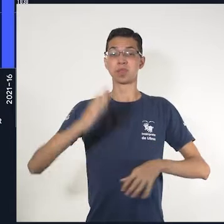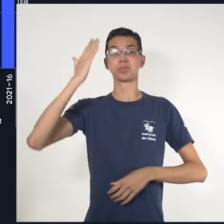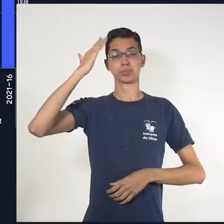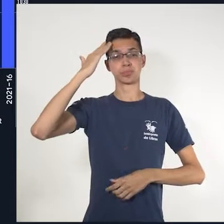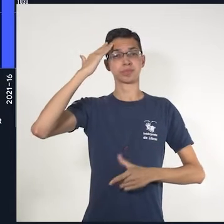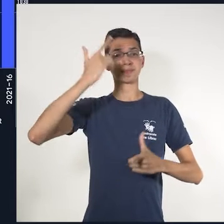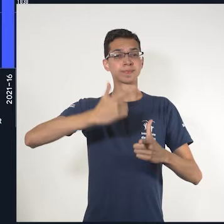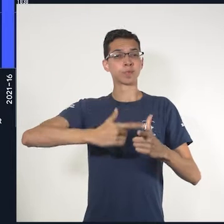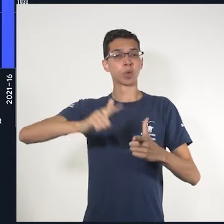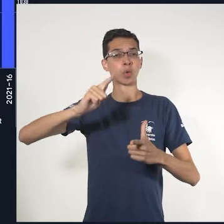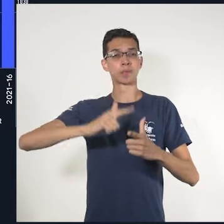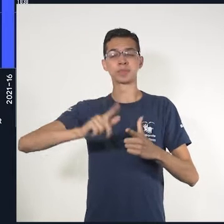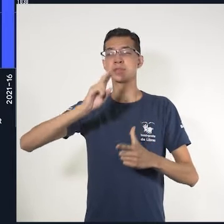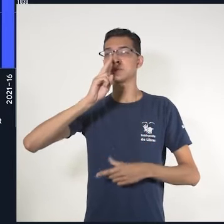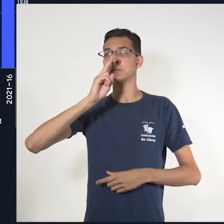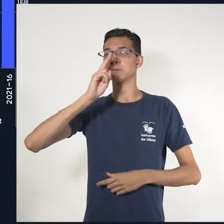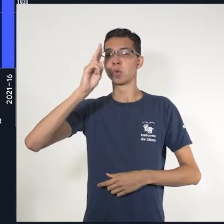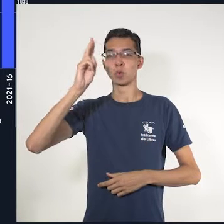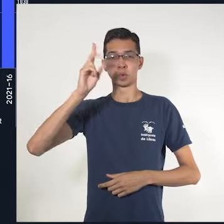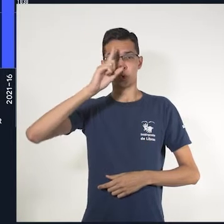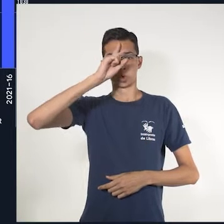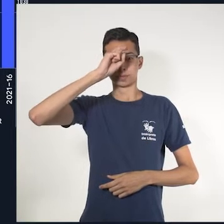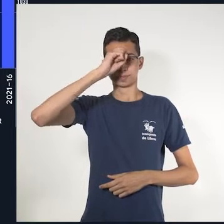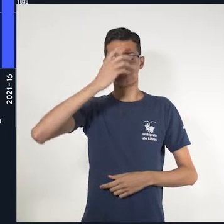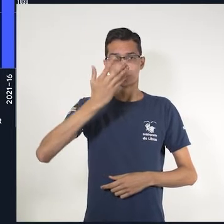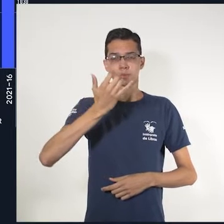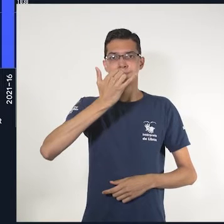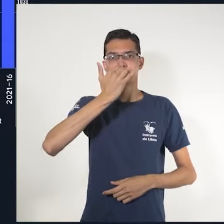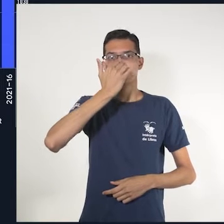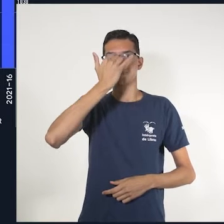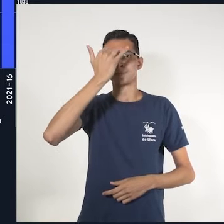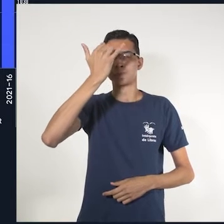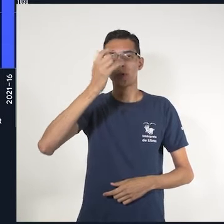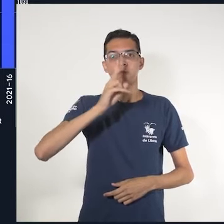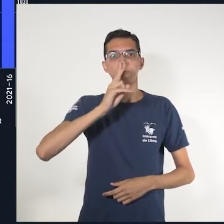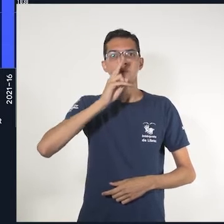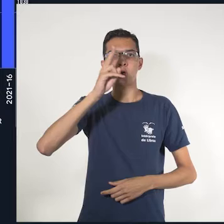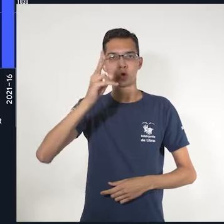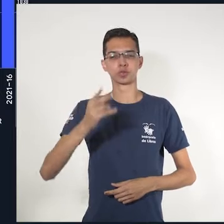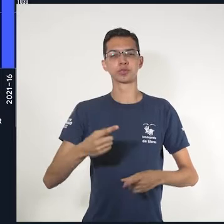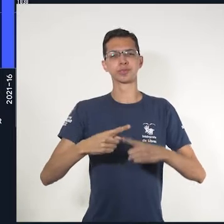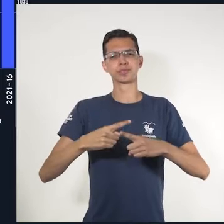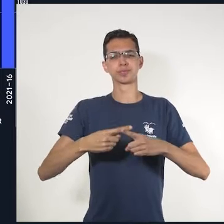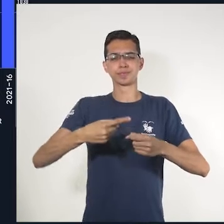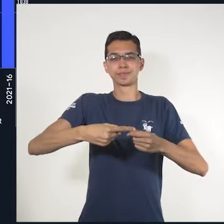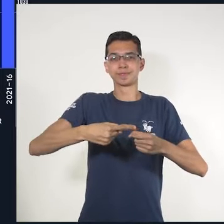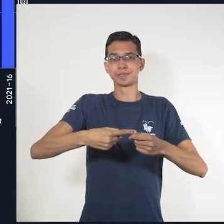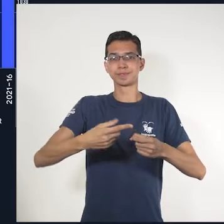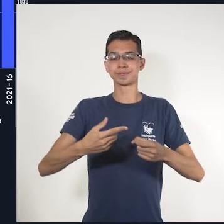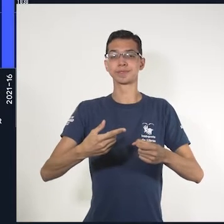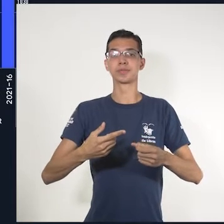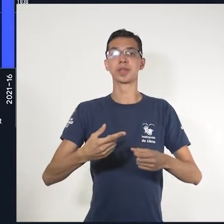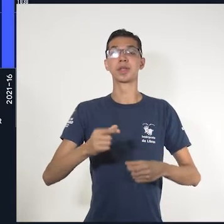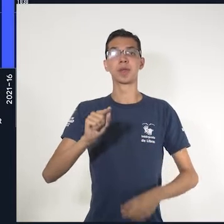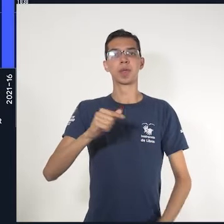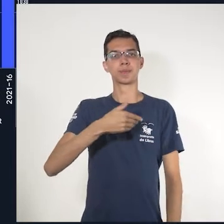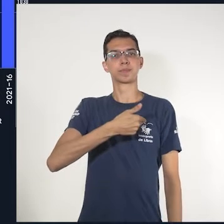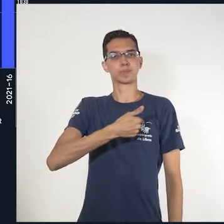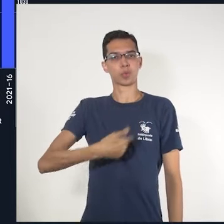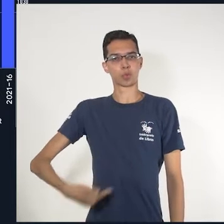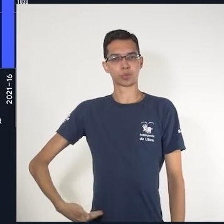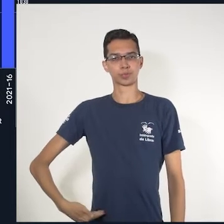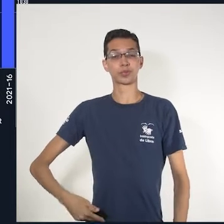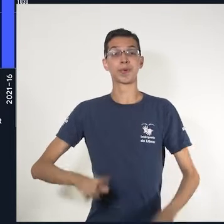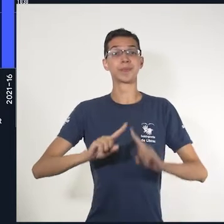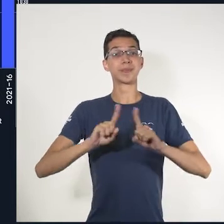no sistema hospitalar nosso, sobretudo público, até porque o município acabou, inclusive, absorvendo pacientes